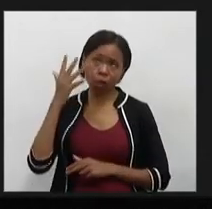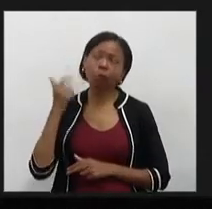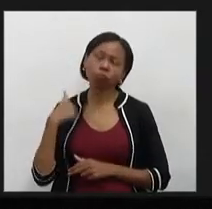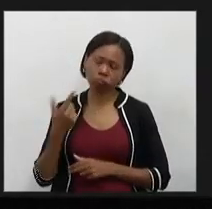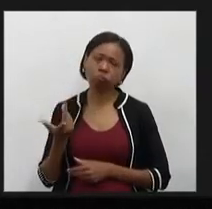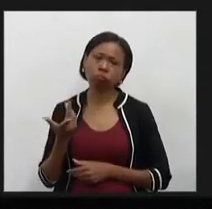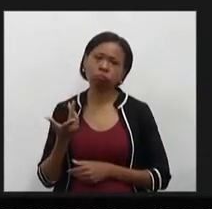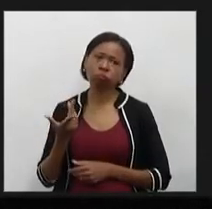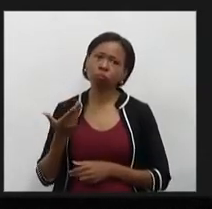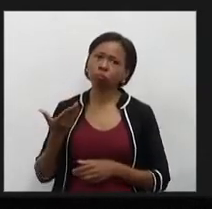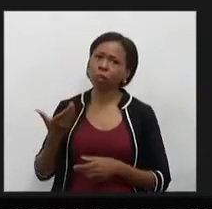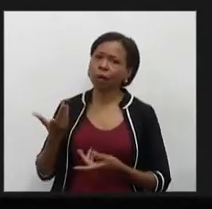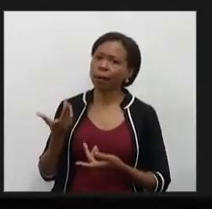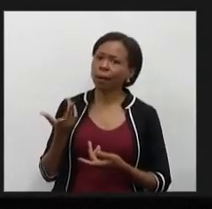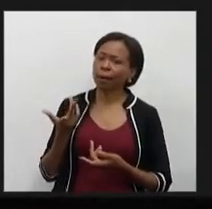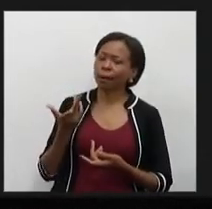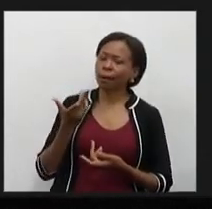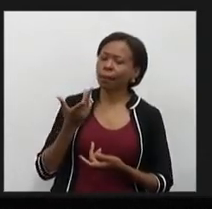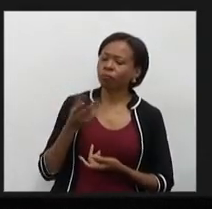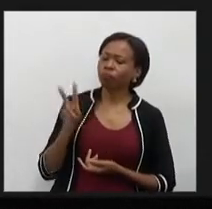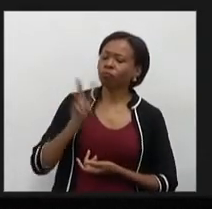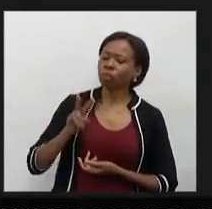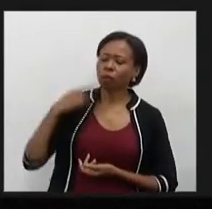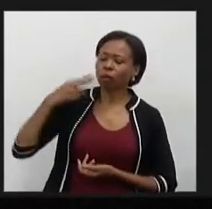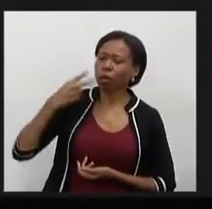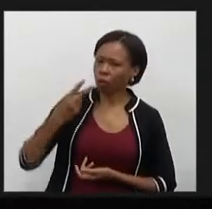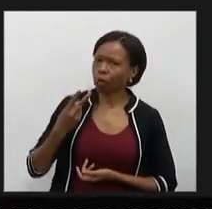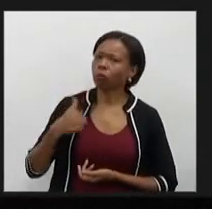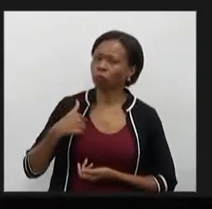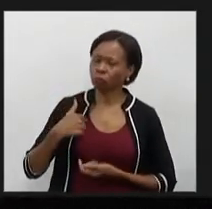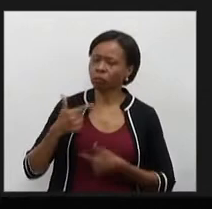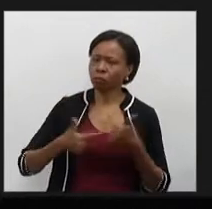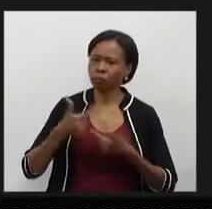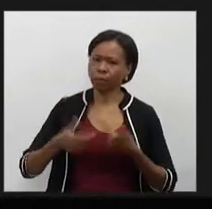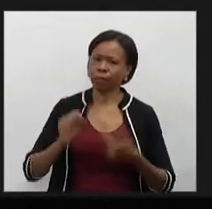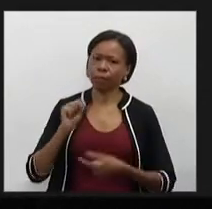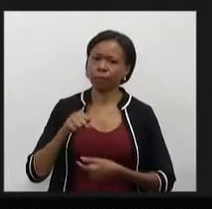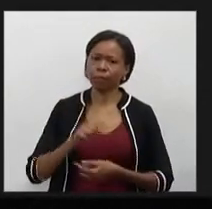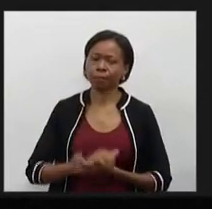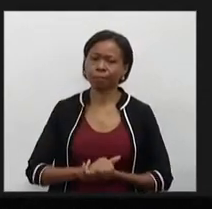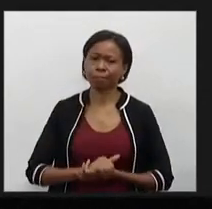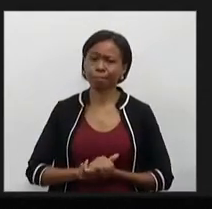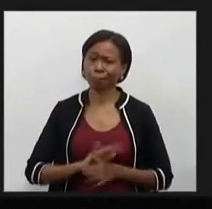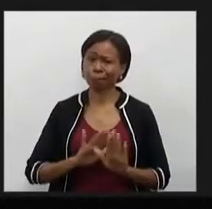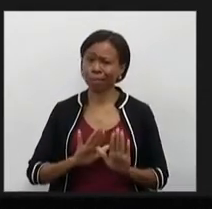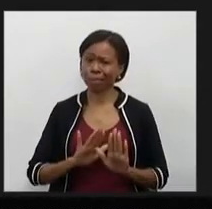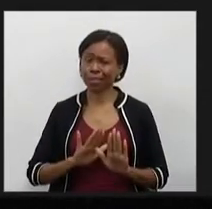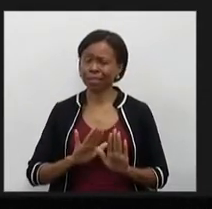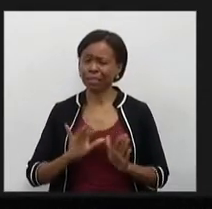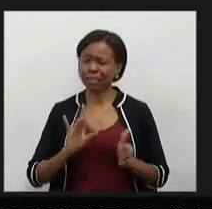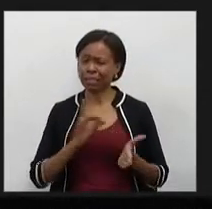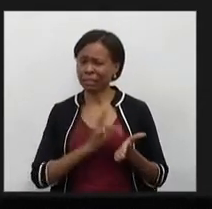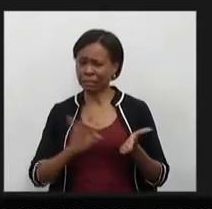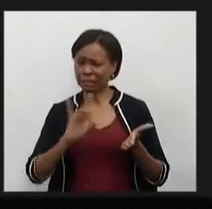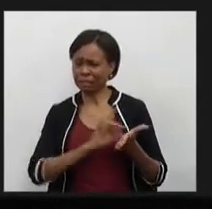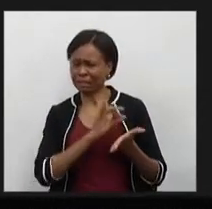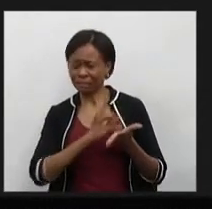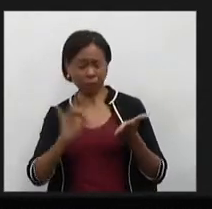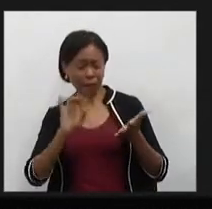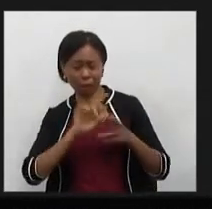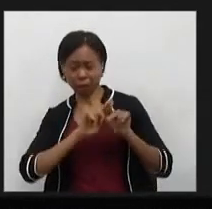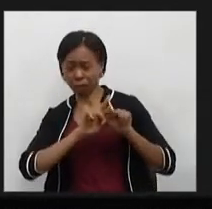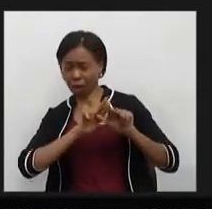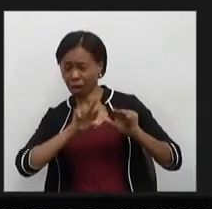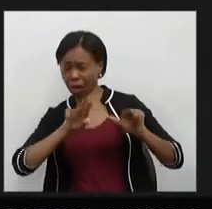vez de portas abrir, parece que eu arrumei uma legião de inimigos, que nada anda. Eu imagino